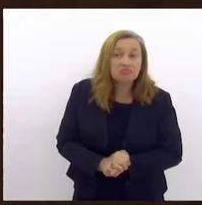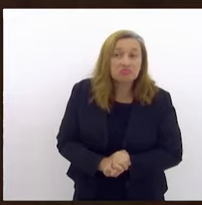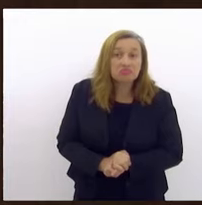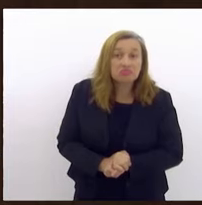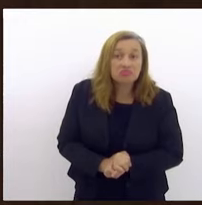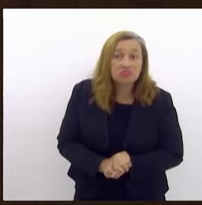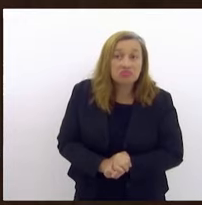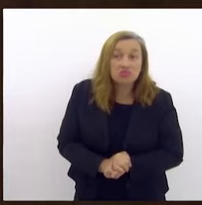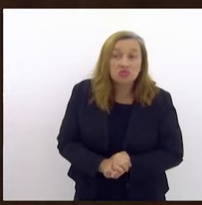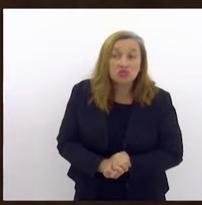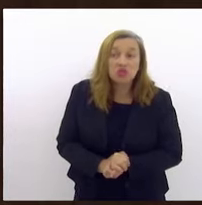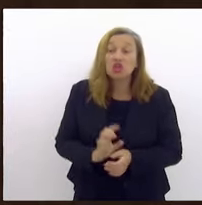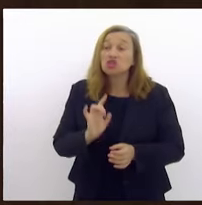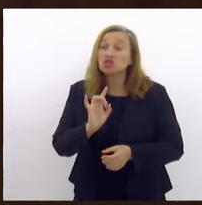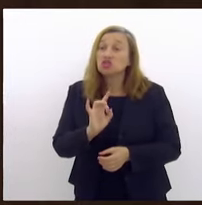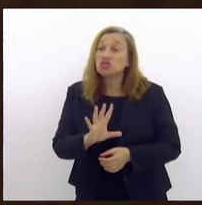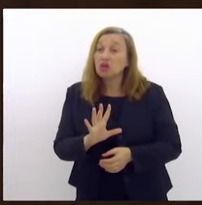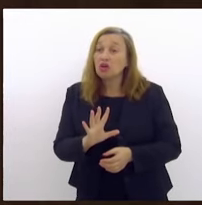meramente decorativas?